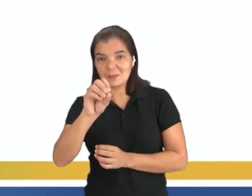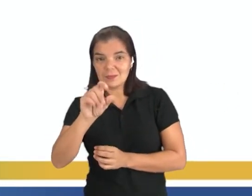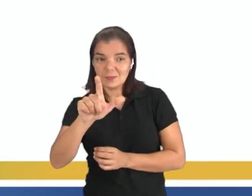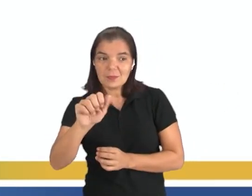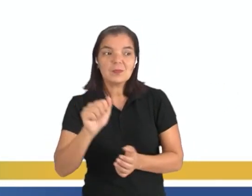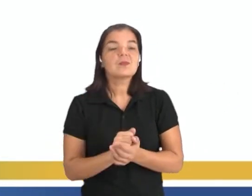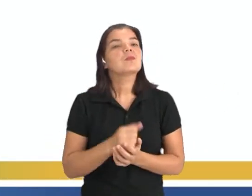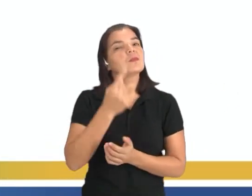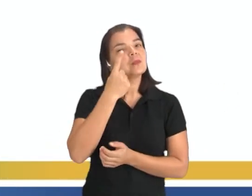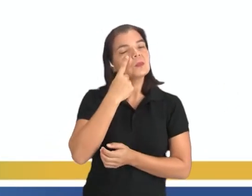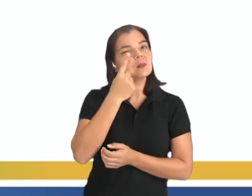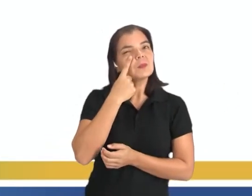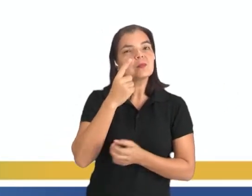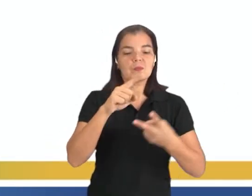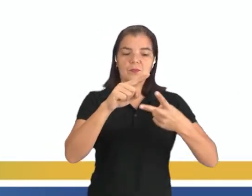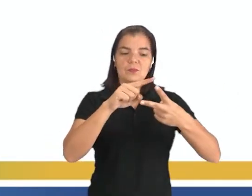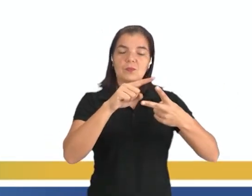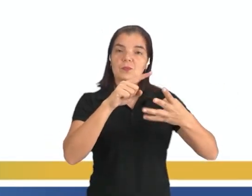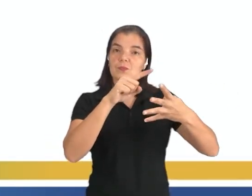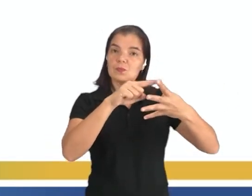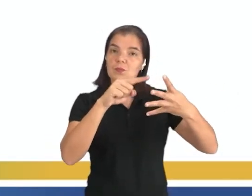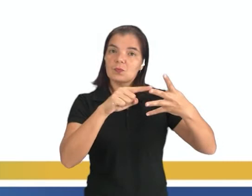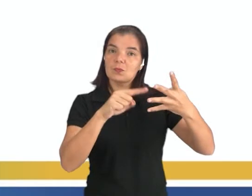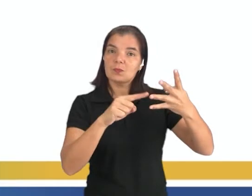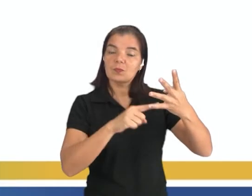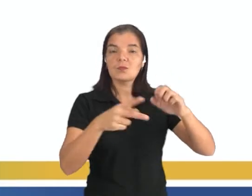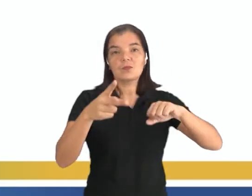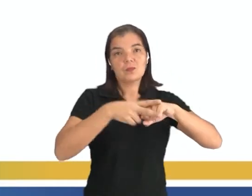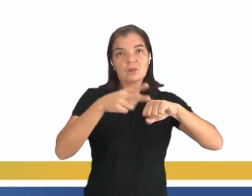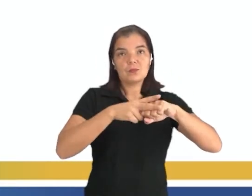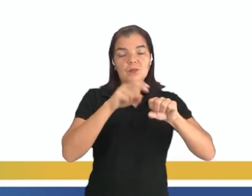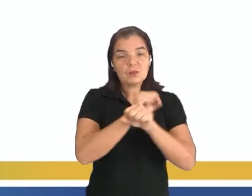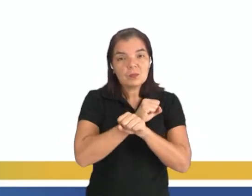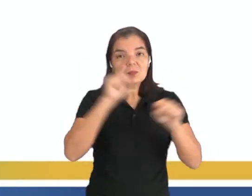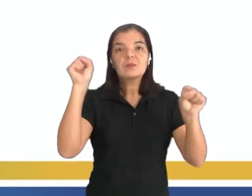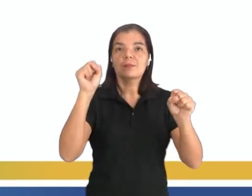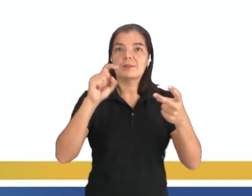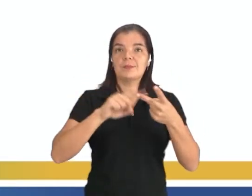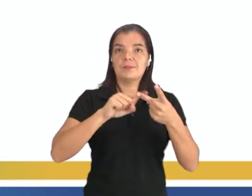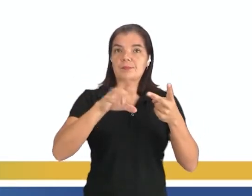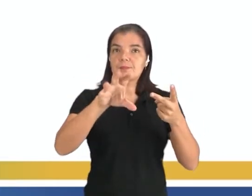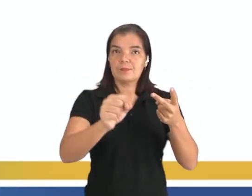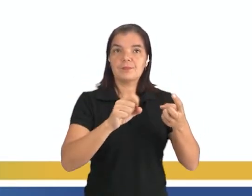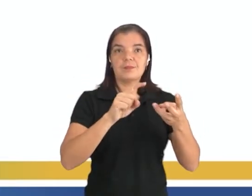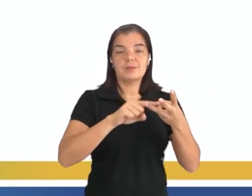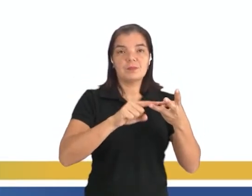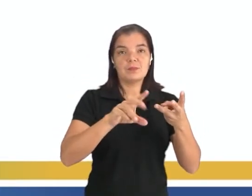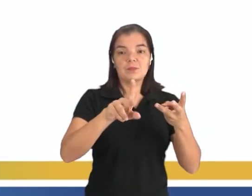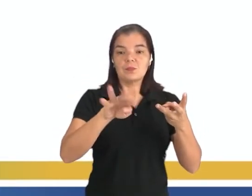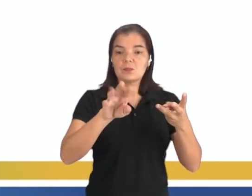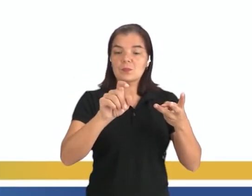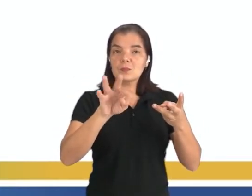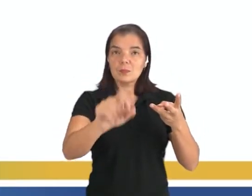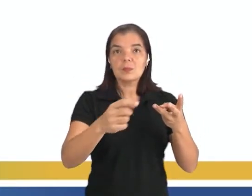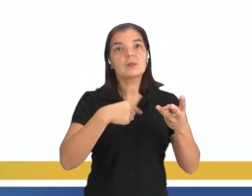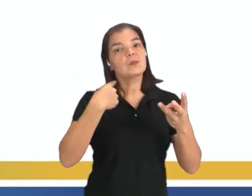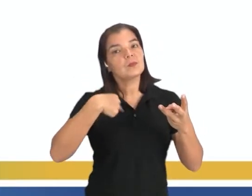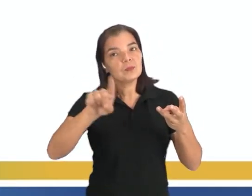lá, nós temos 4 formas verbais. Amanheceu, peguei, botei e